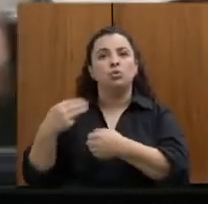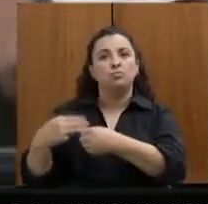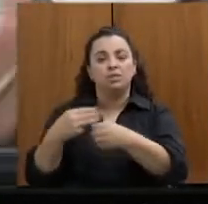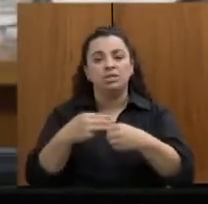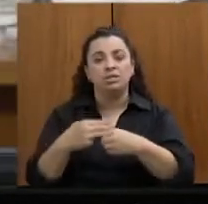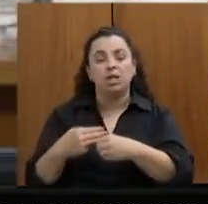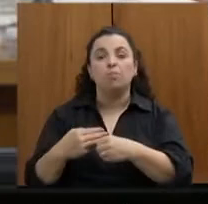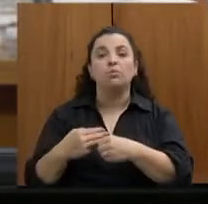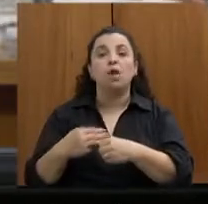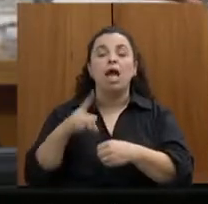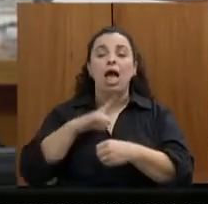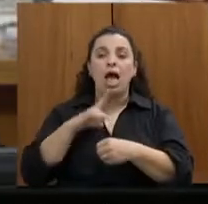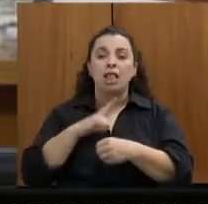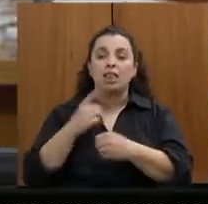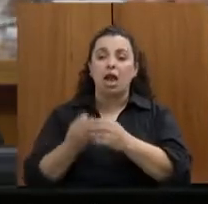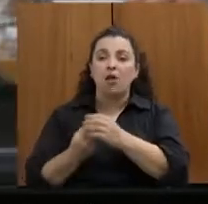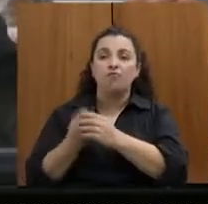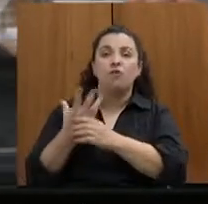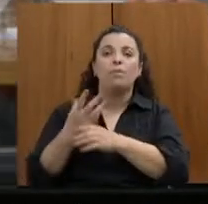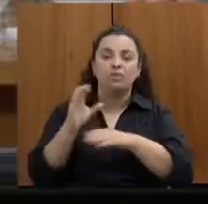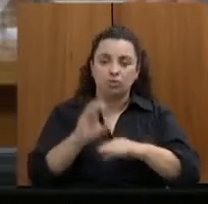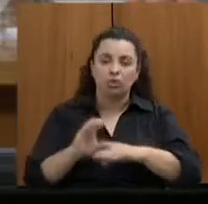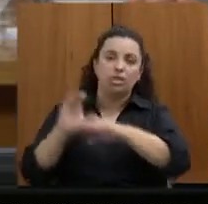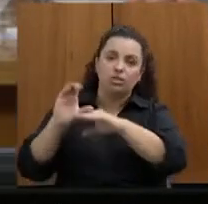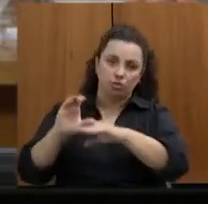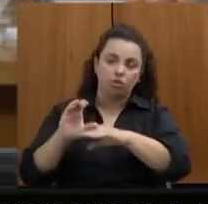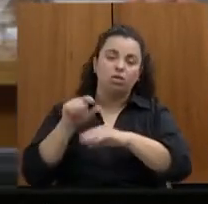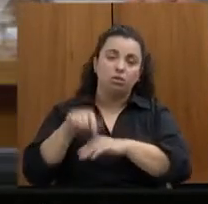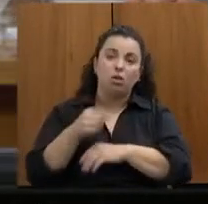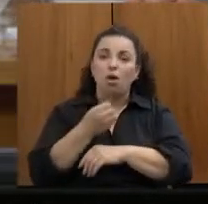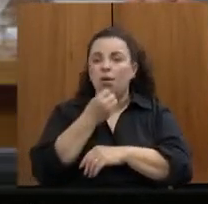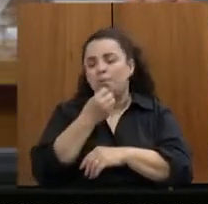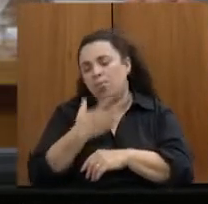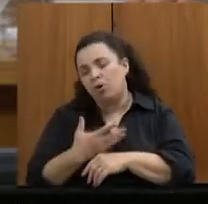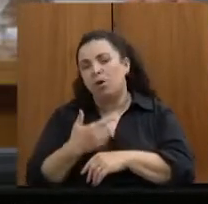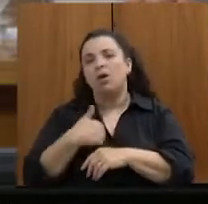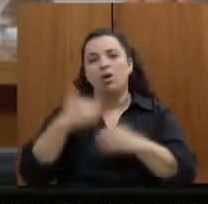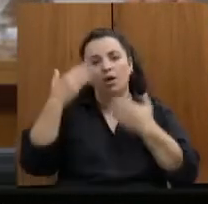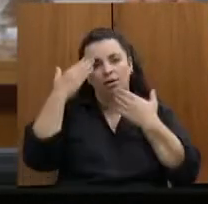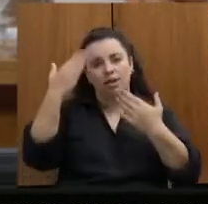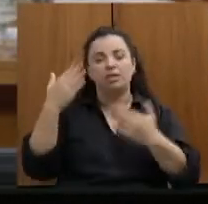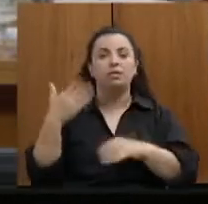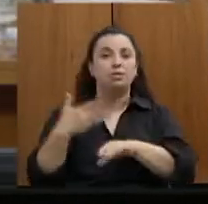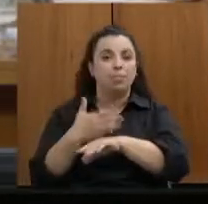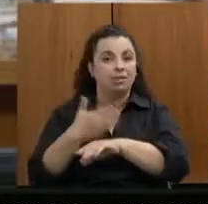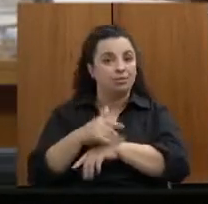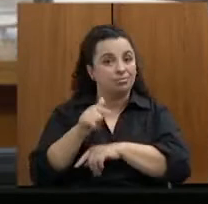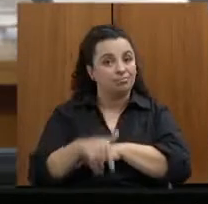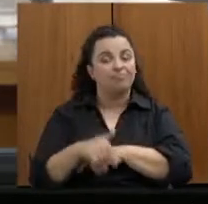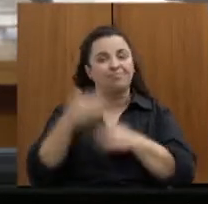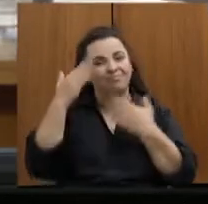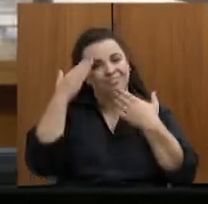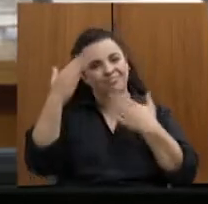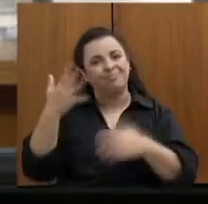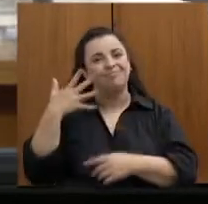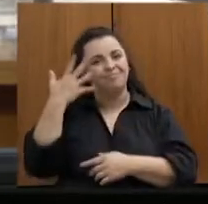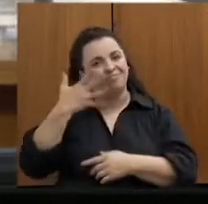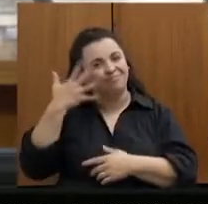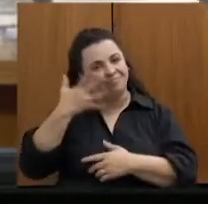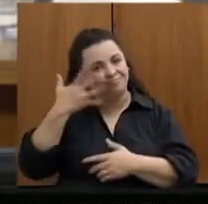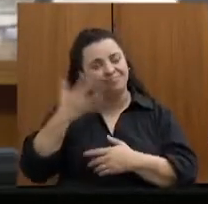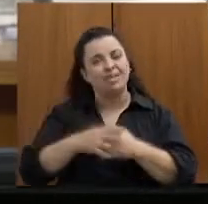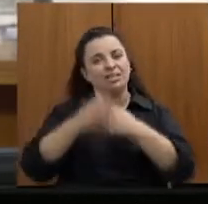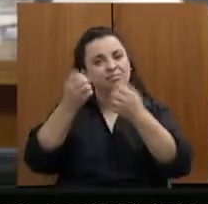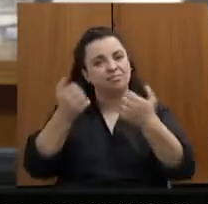a formação desses conselhos. Então, é muito bom, agradeço a participação aqui, agradeço, acho que